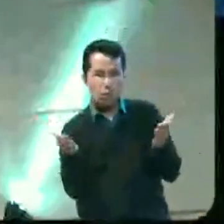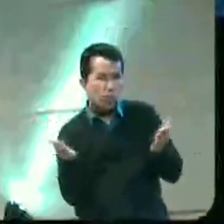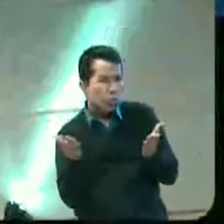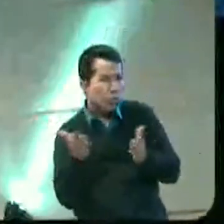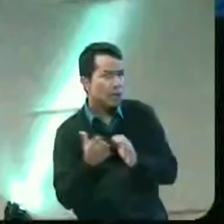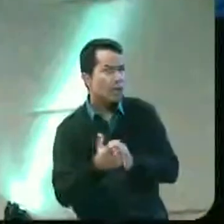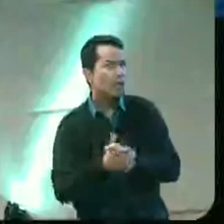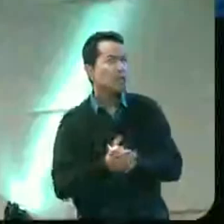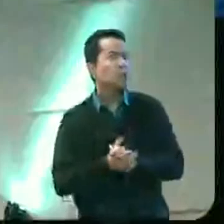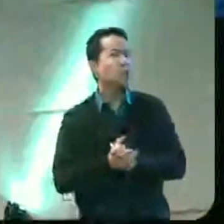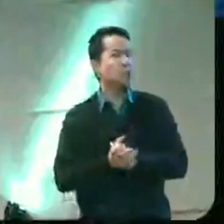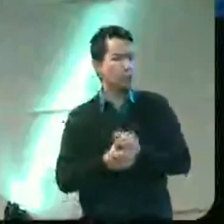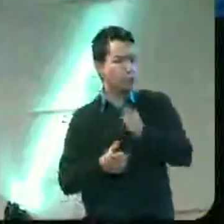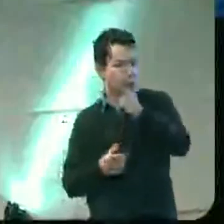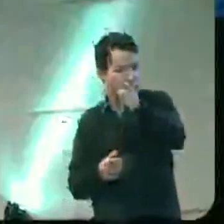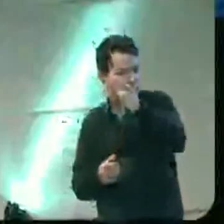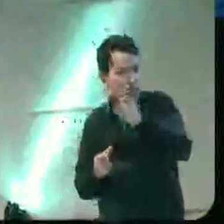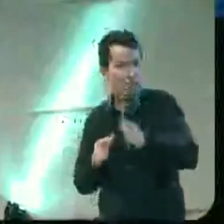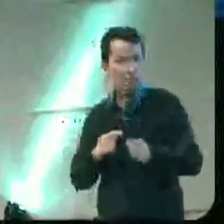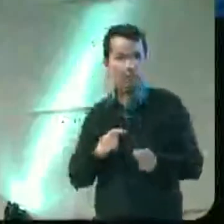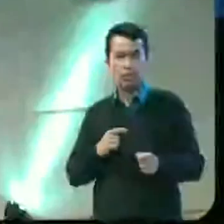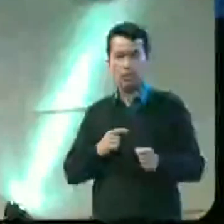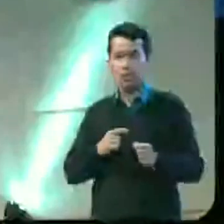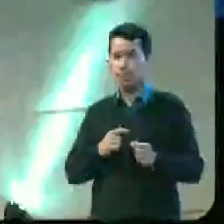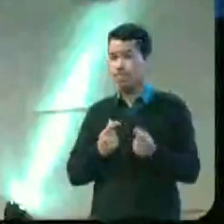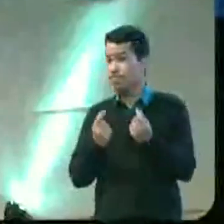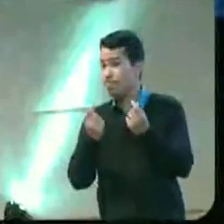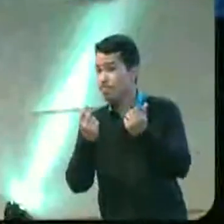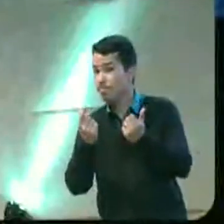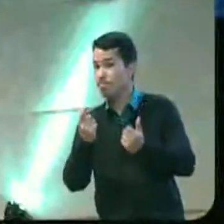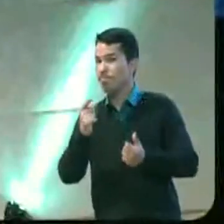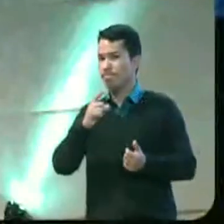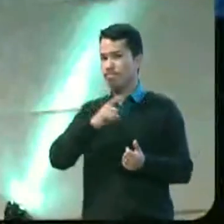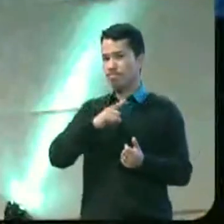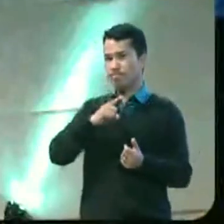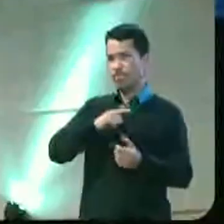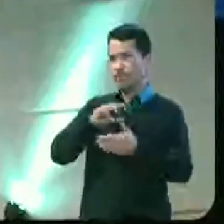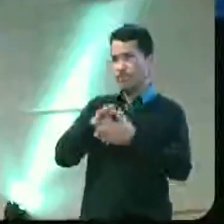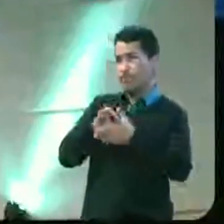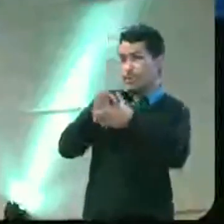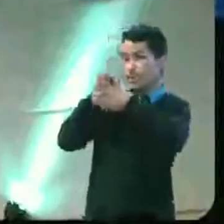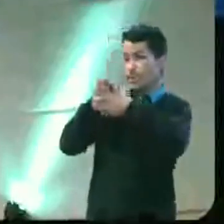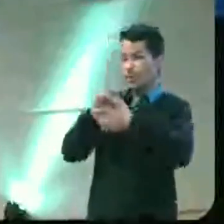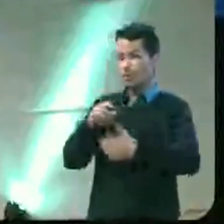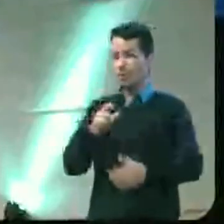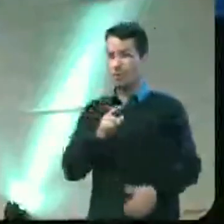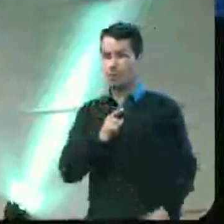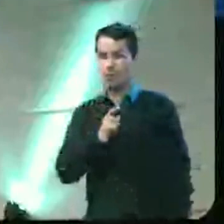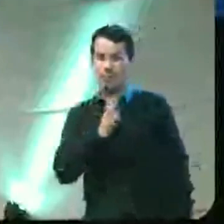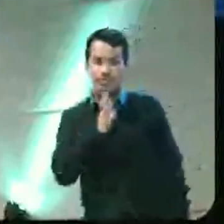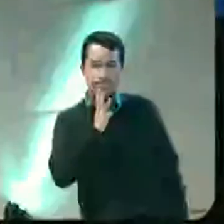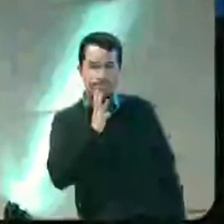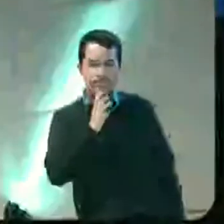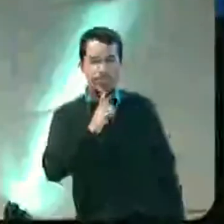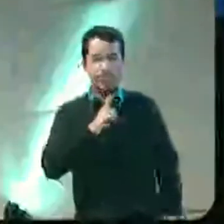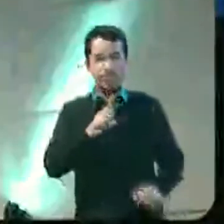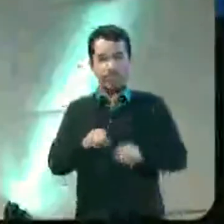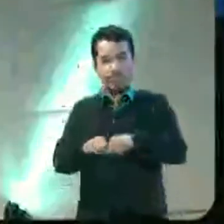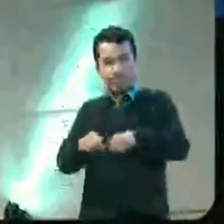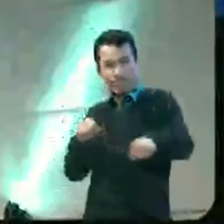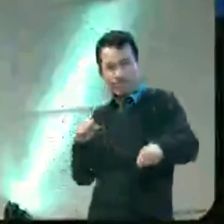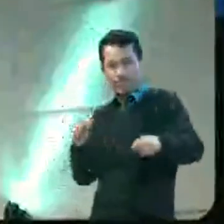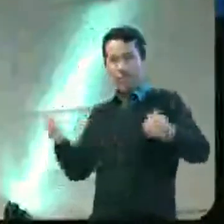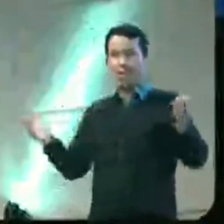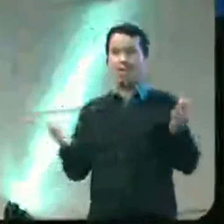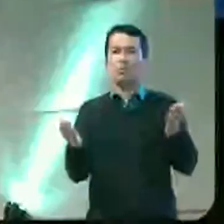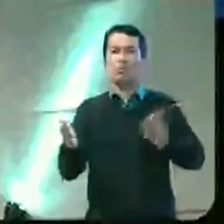esse que você tem e está onde está? Esse é o tempo de valorizarmos o que tem valor